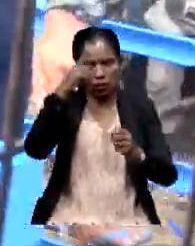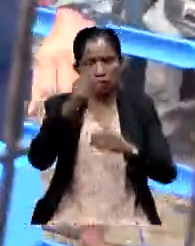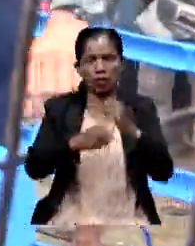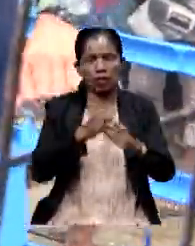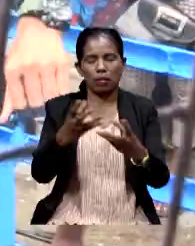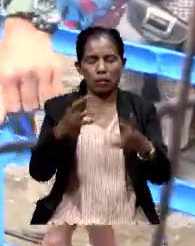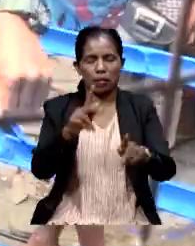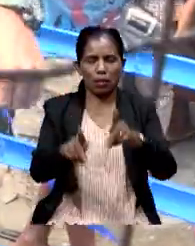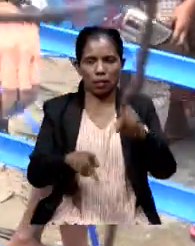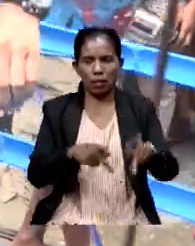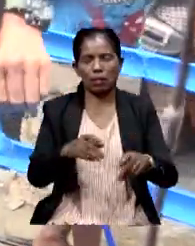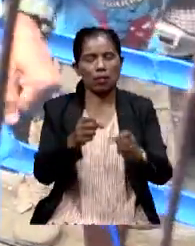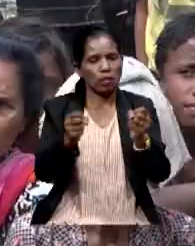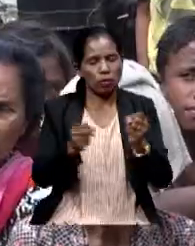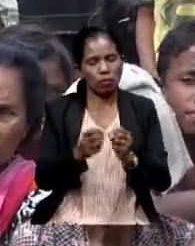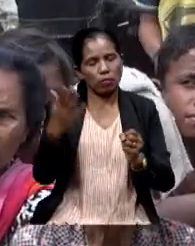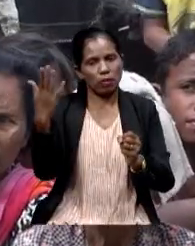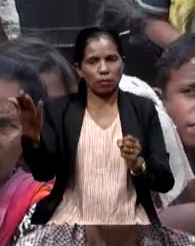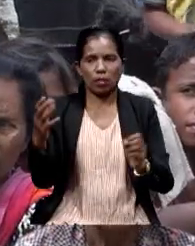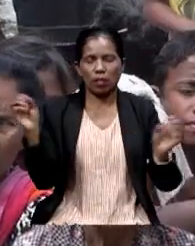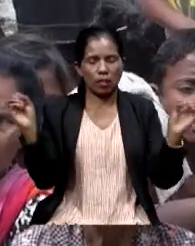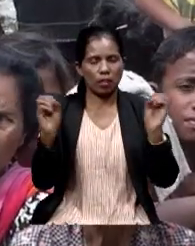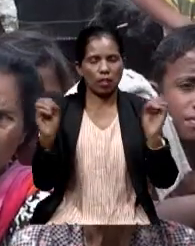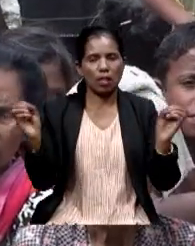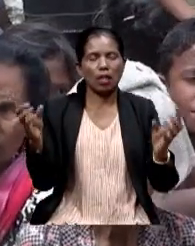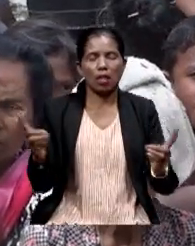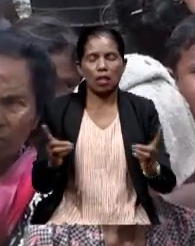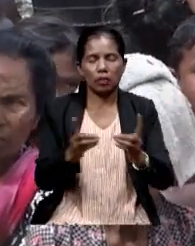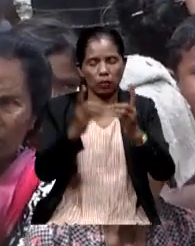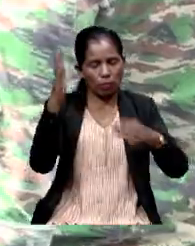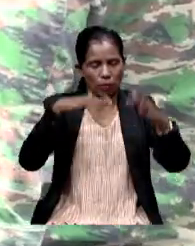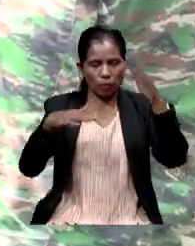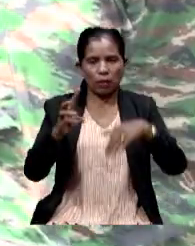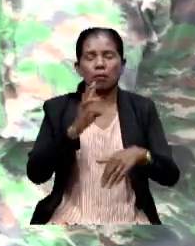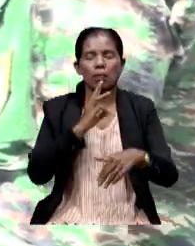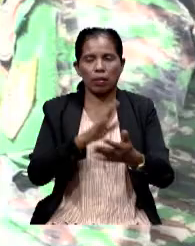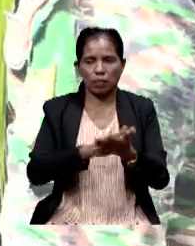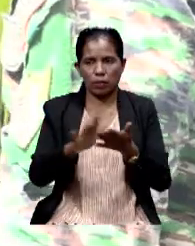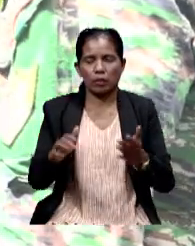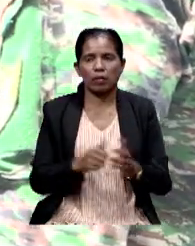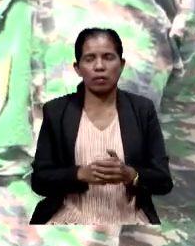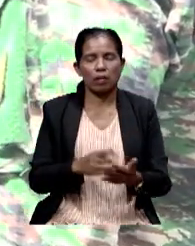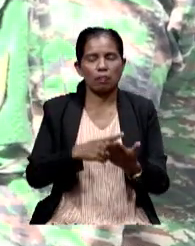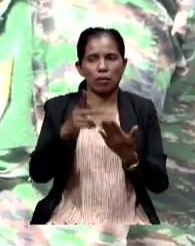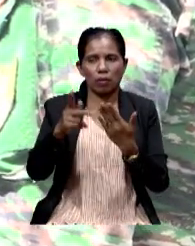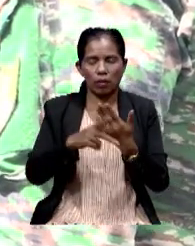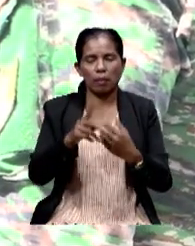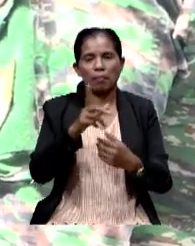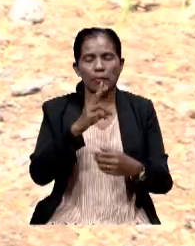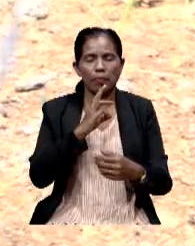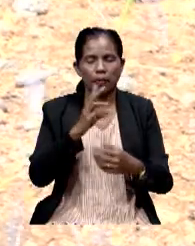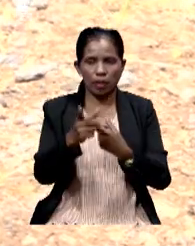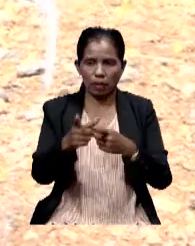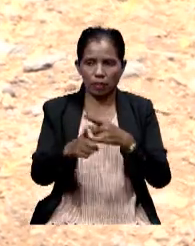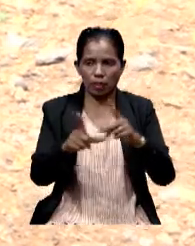ona komunidade suku Ilat Laung enfrenta problema falta BEMOS. Programa piloto Beba Liberdade ne